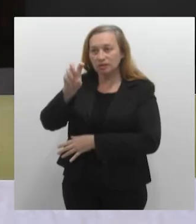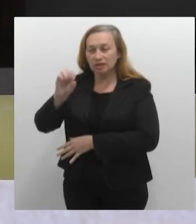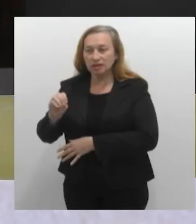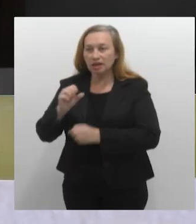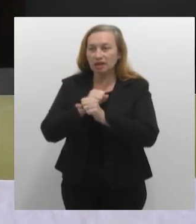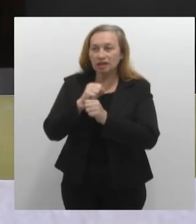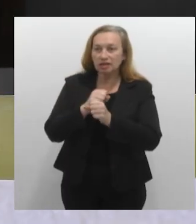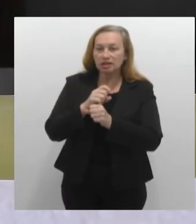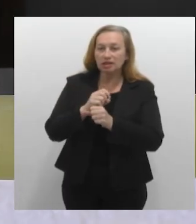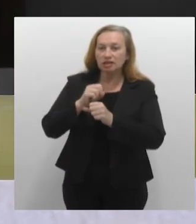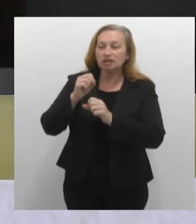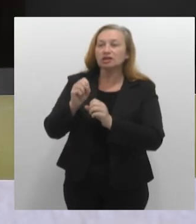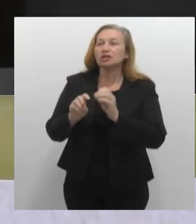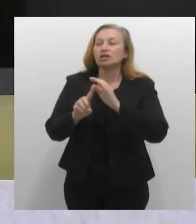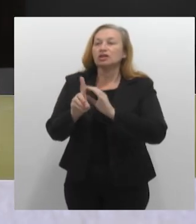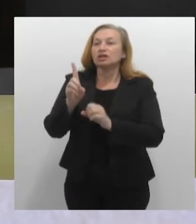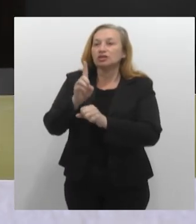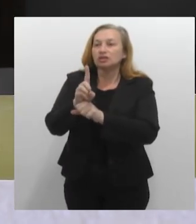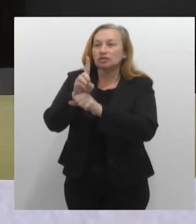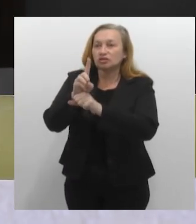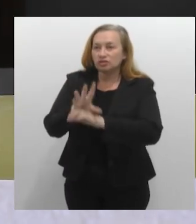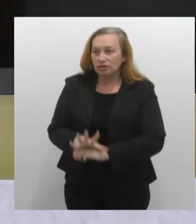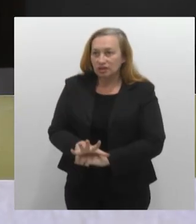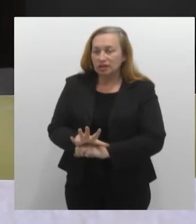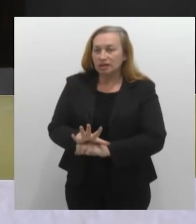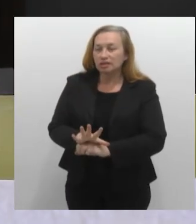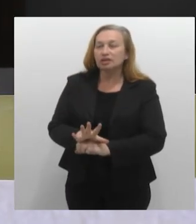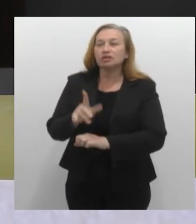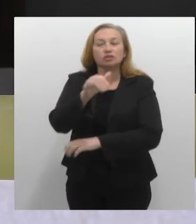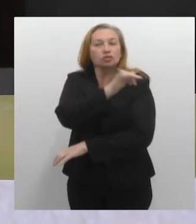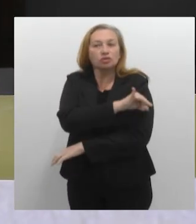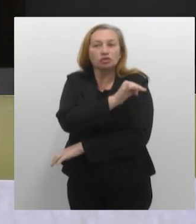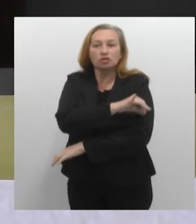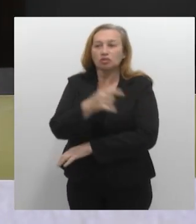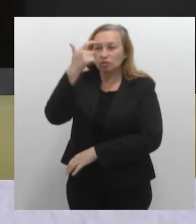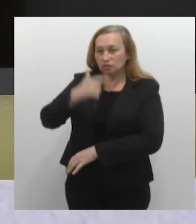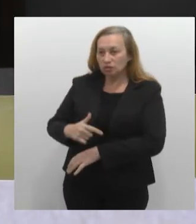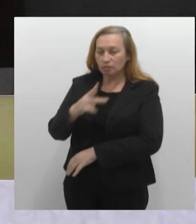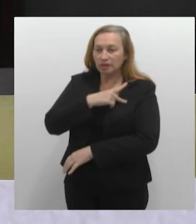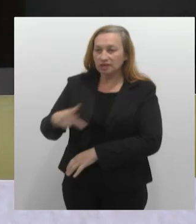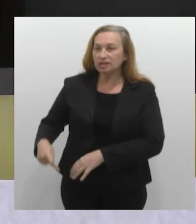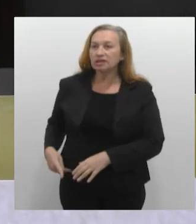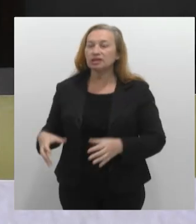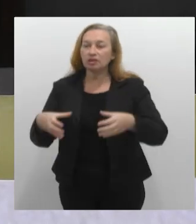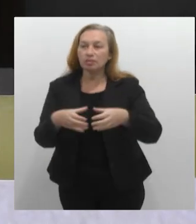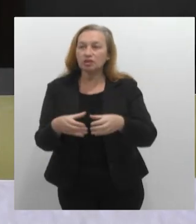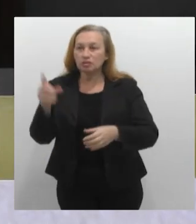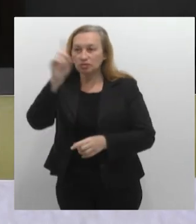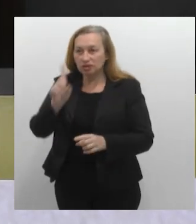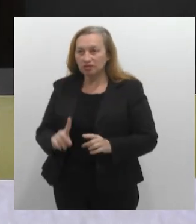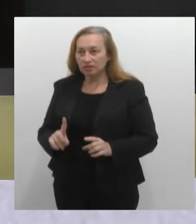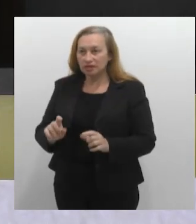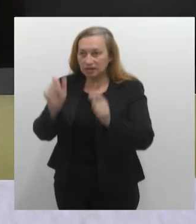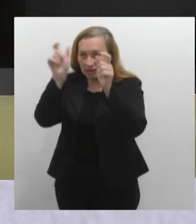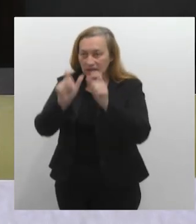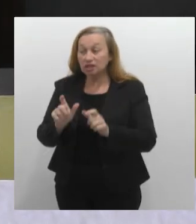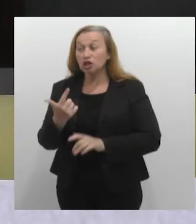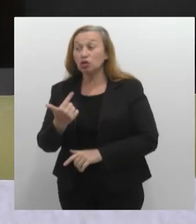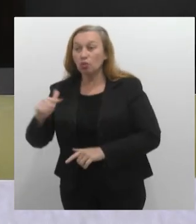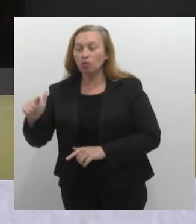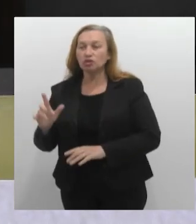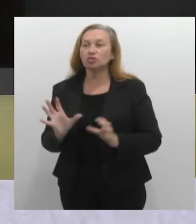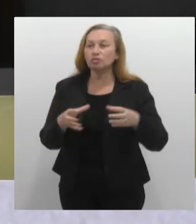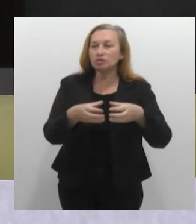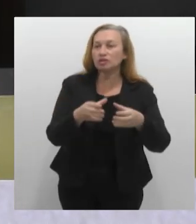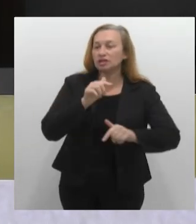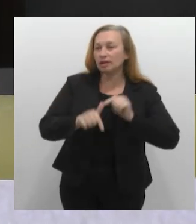da Diocese do Rio de Janeiro. Como eu sou presidente também da Comissão da Pessoa com Deficiência, além de outras comissões que trabalham